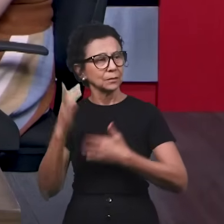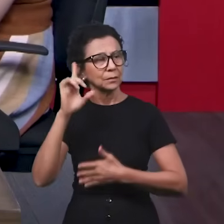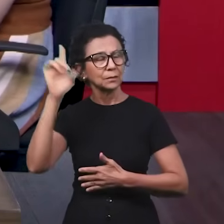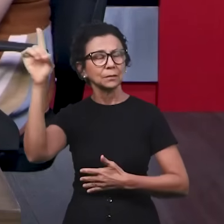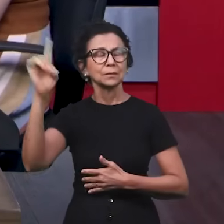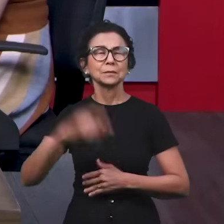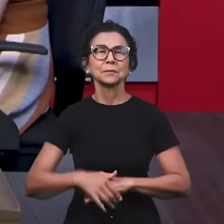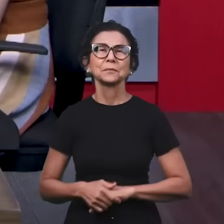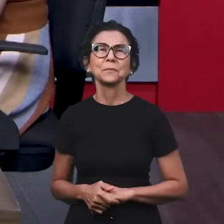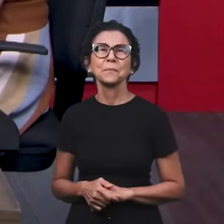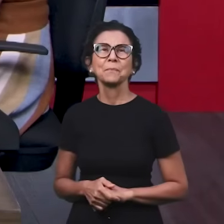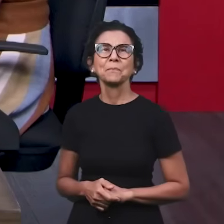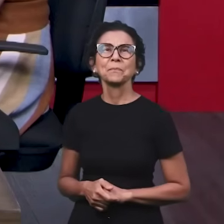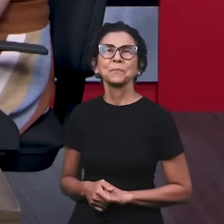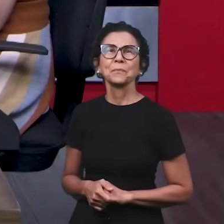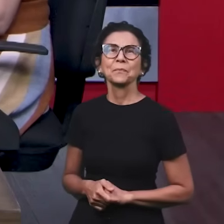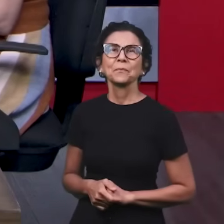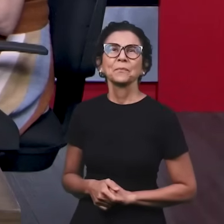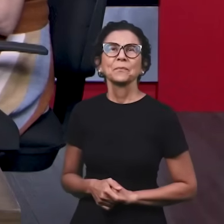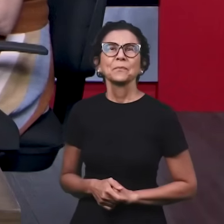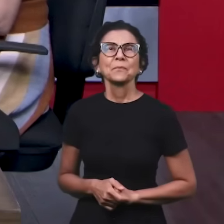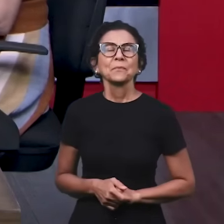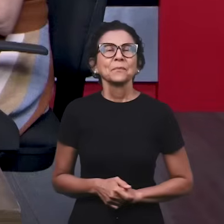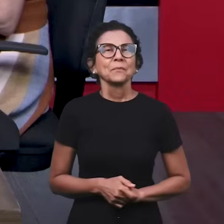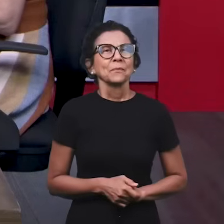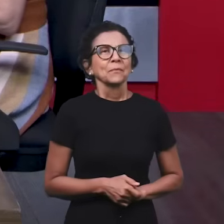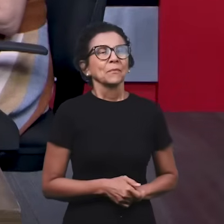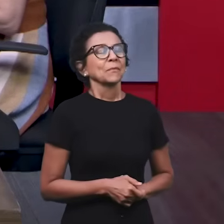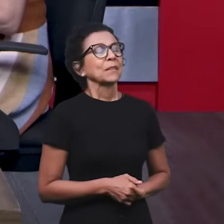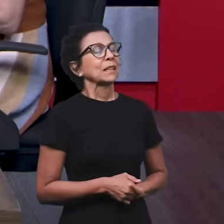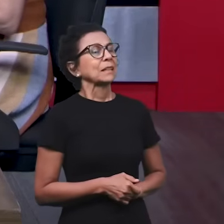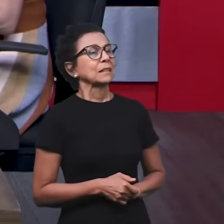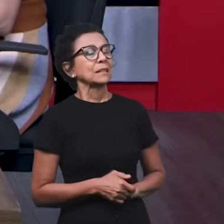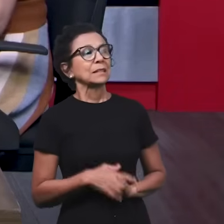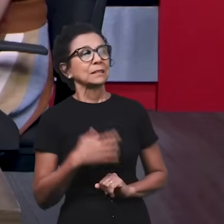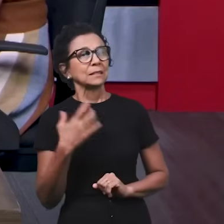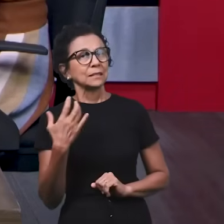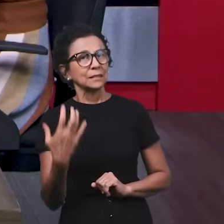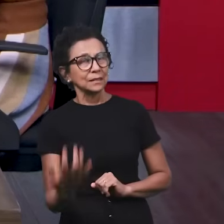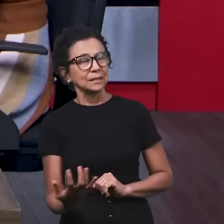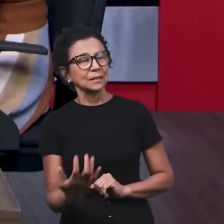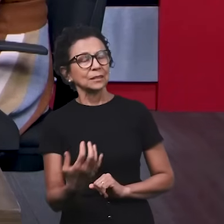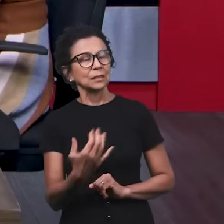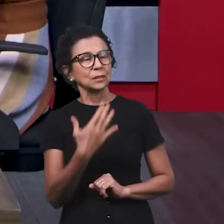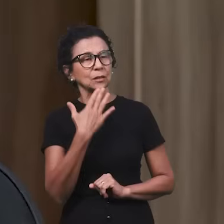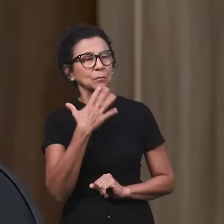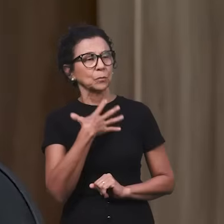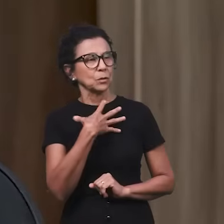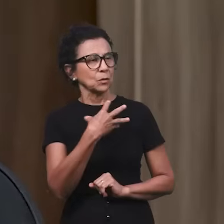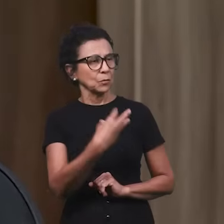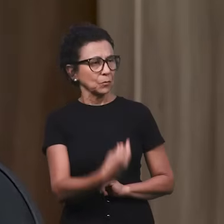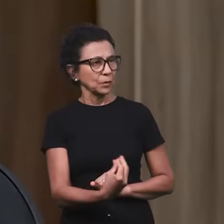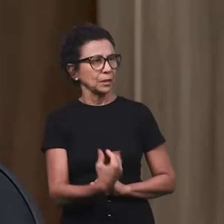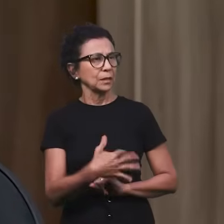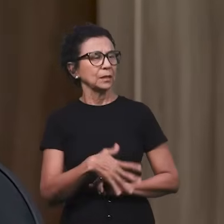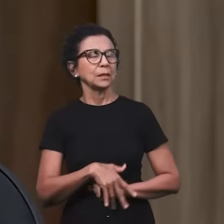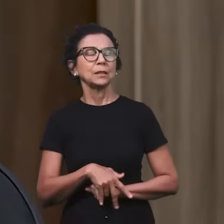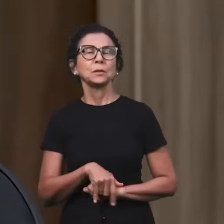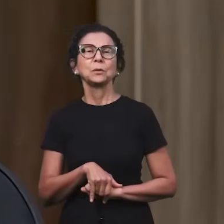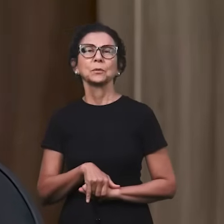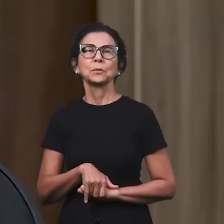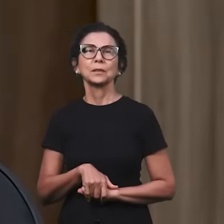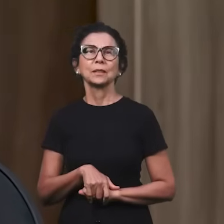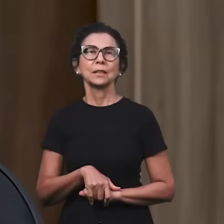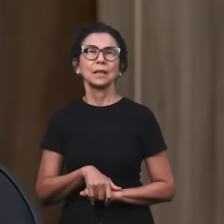conta para nós as suas experiências com os meios de graça, que foi ensinado no lar pelo pastor Zias, a